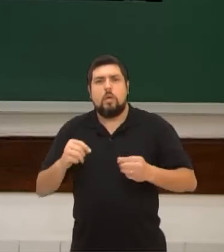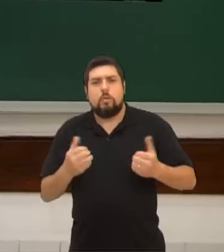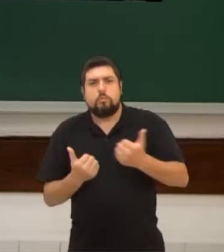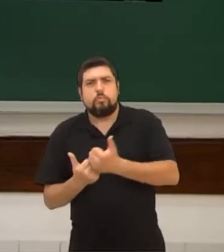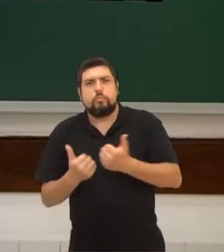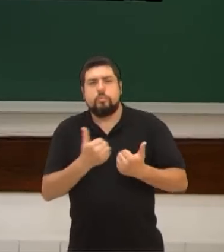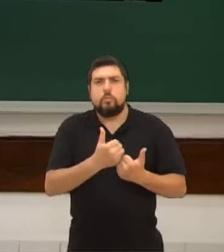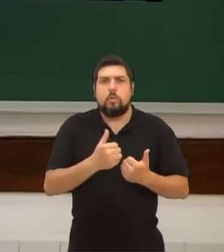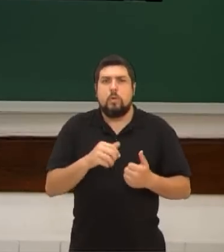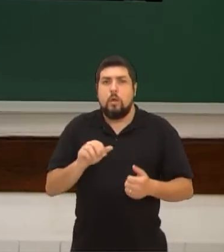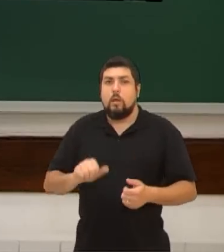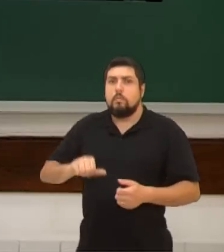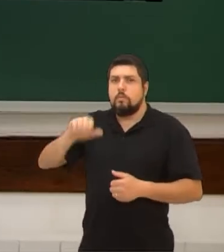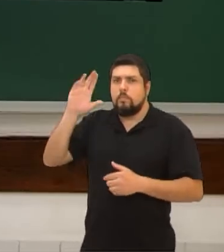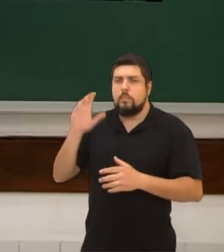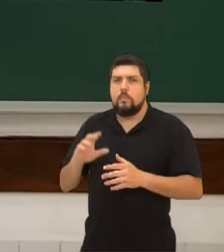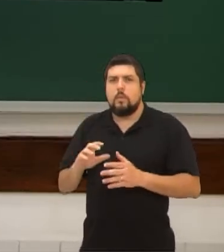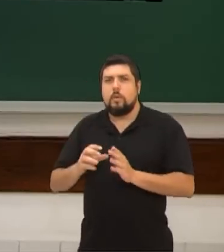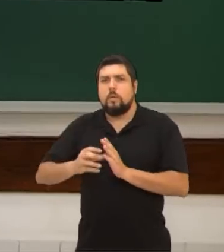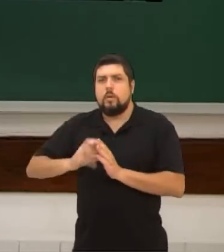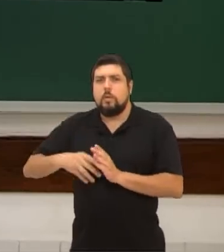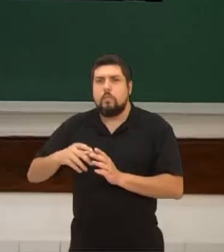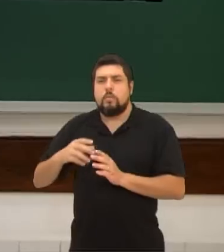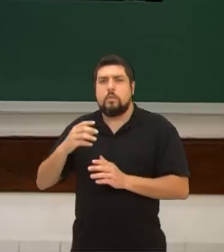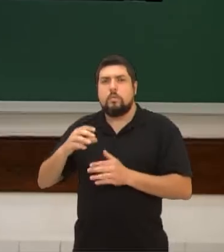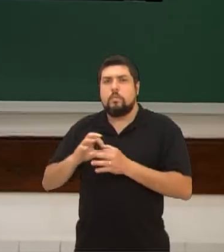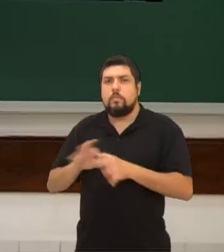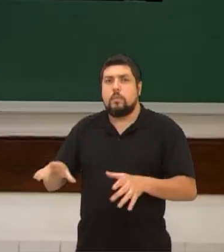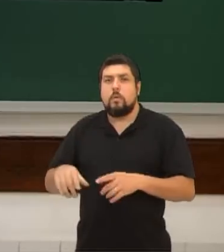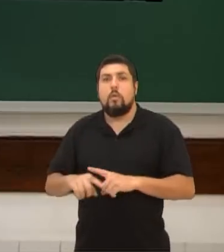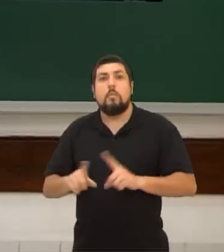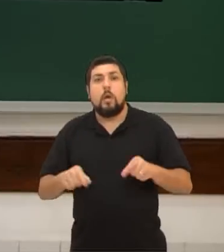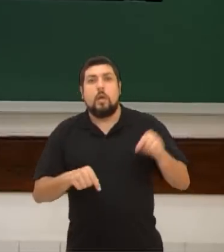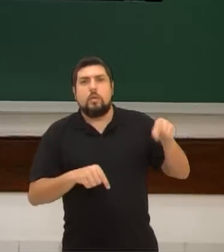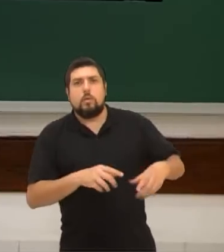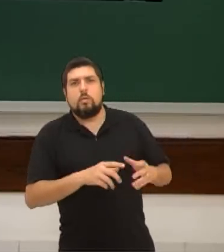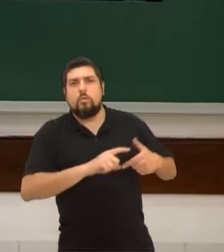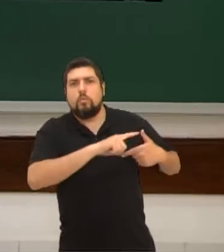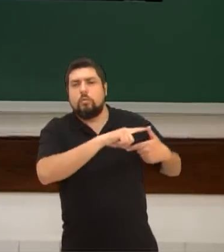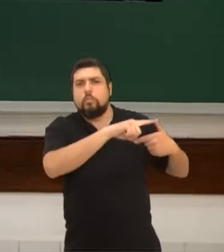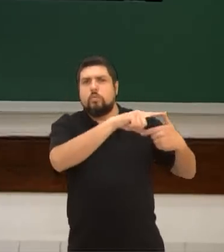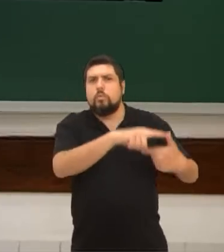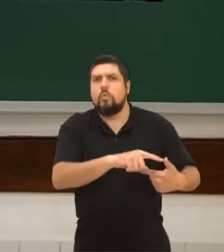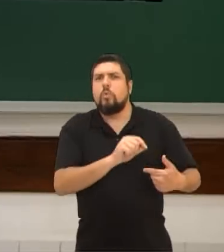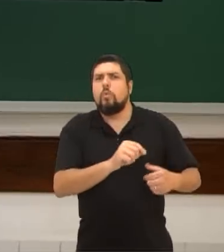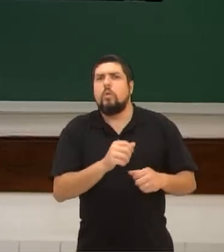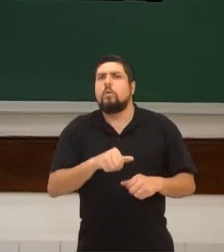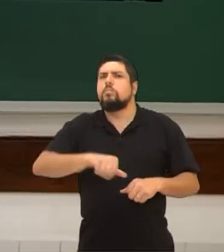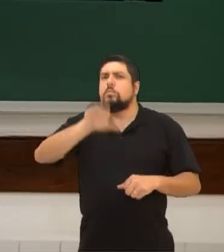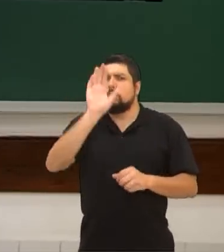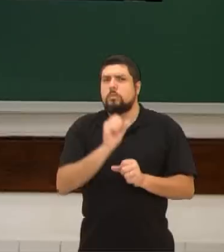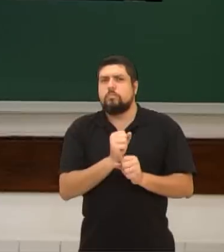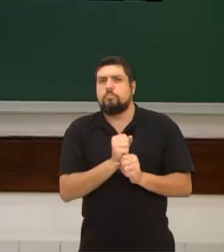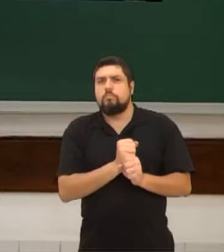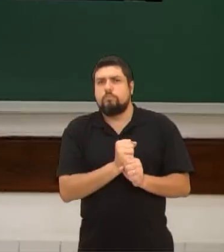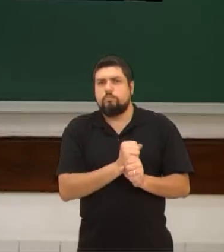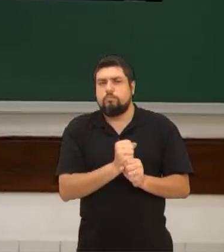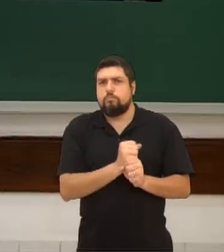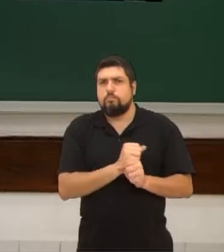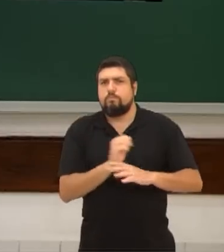com políticos do Partido Liberal, porém, o Partido Conservador ficou mais tempo no poder. Esses dois